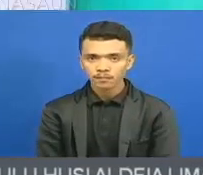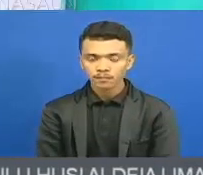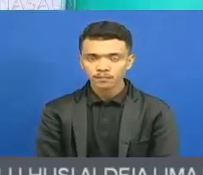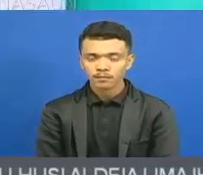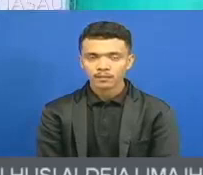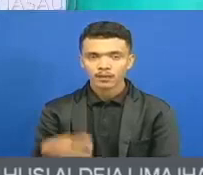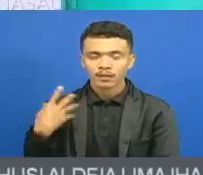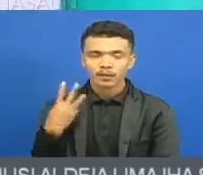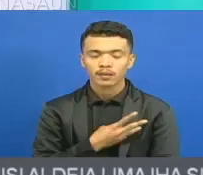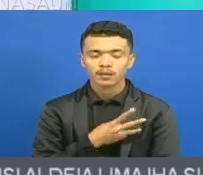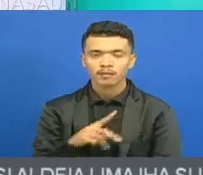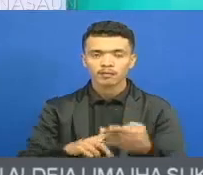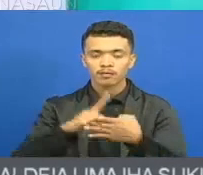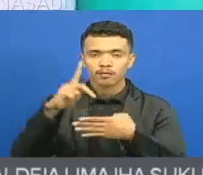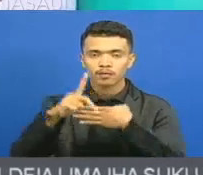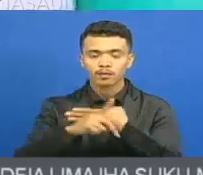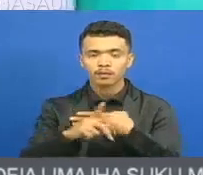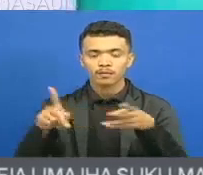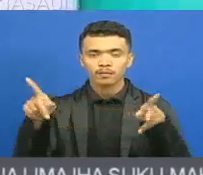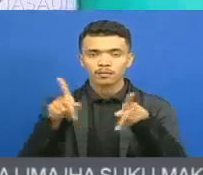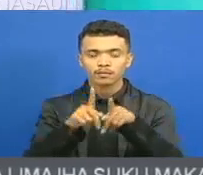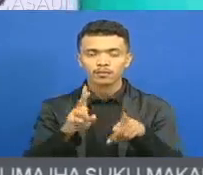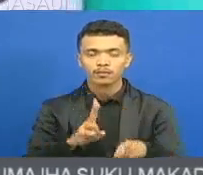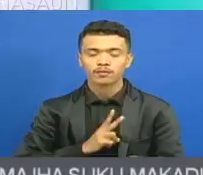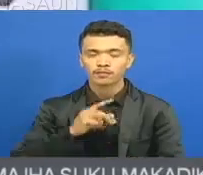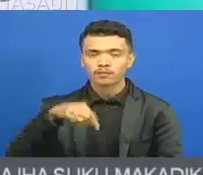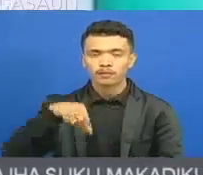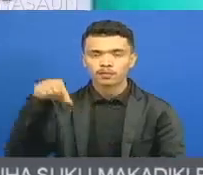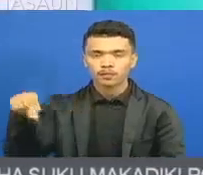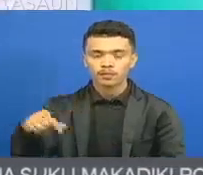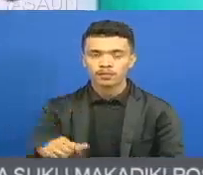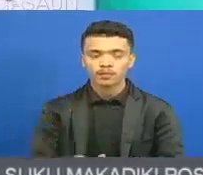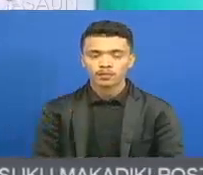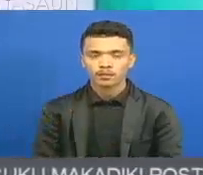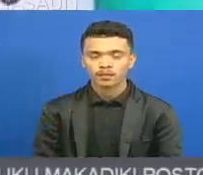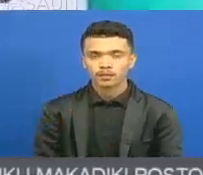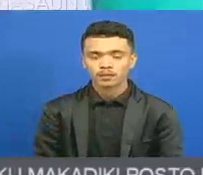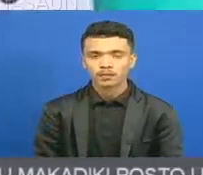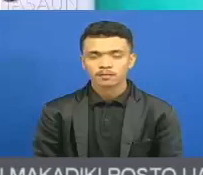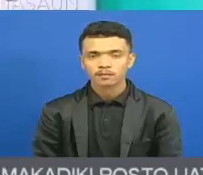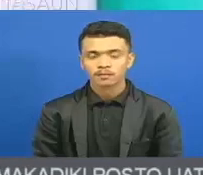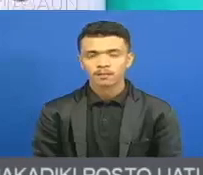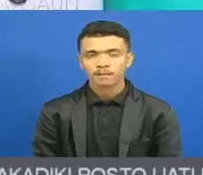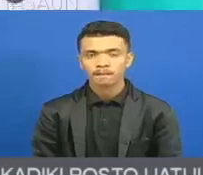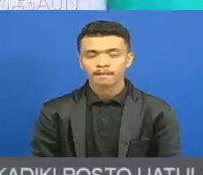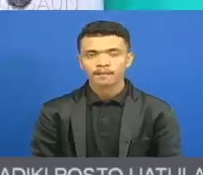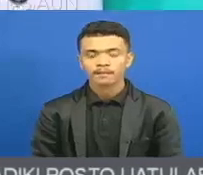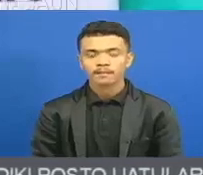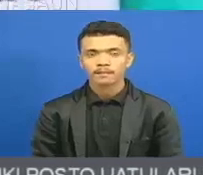programa centro saúde posto Vikeke e hatu tamai ba e tenha